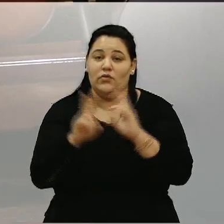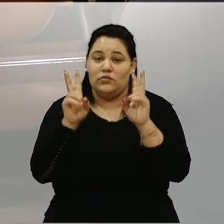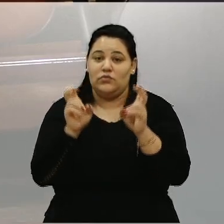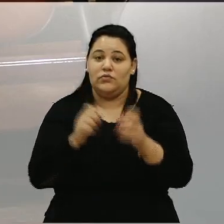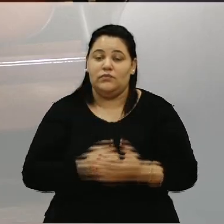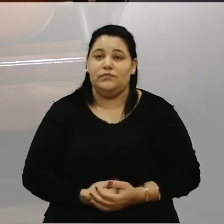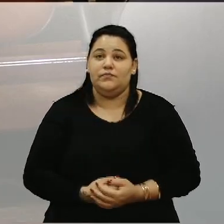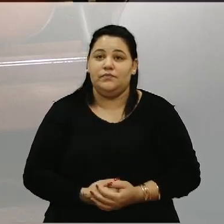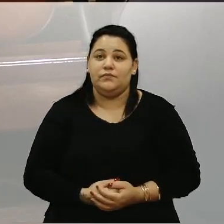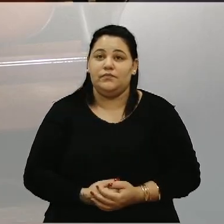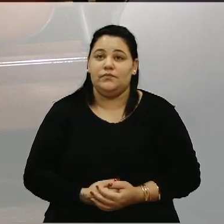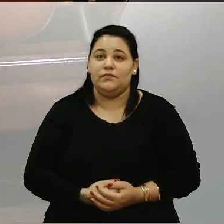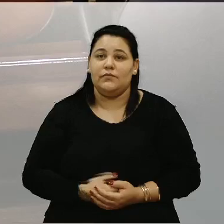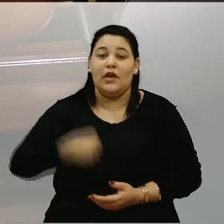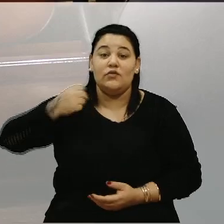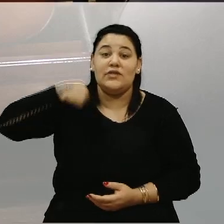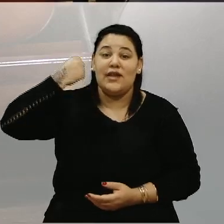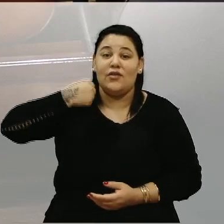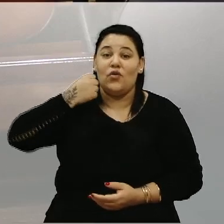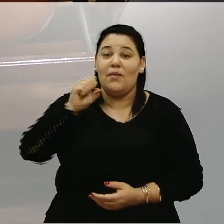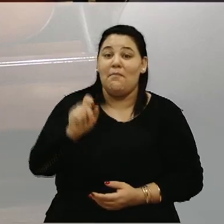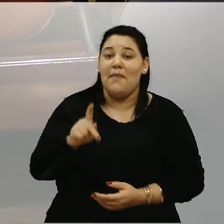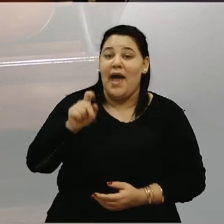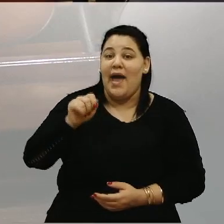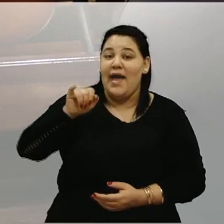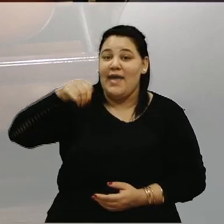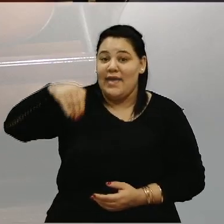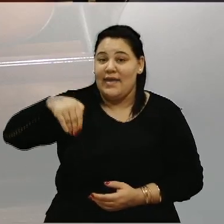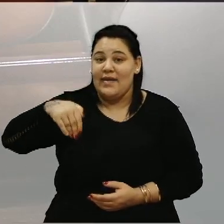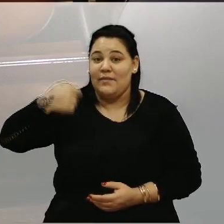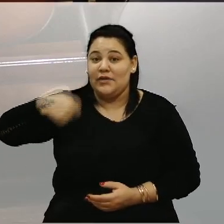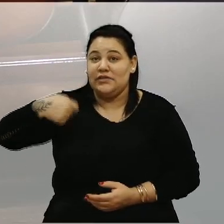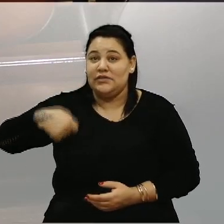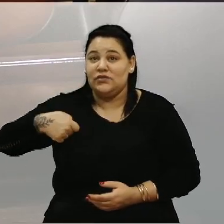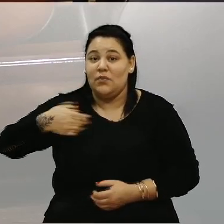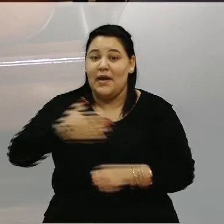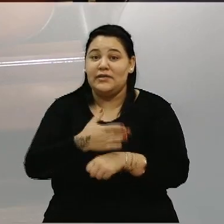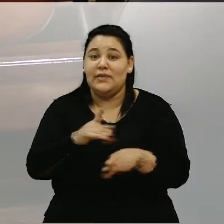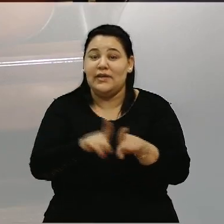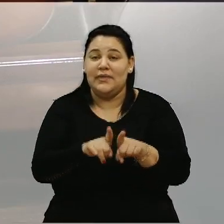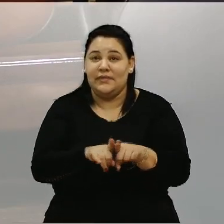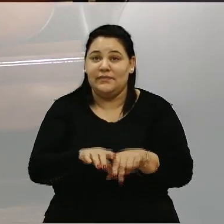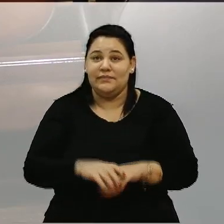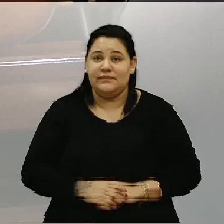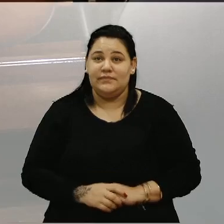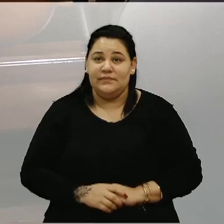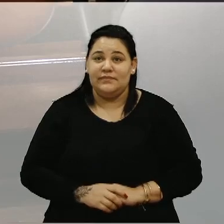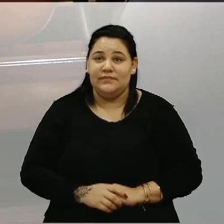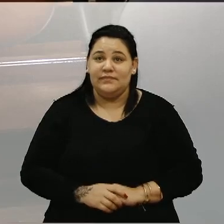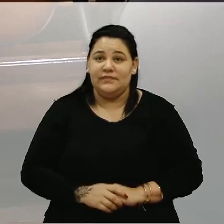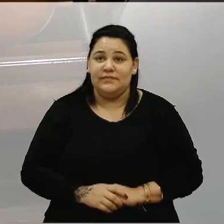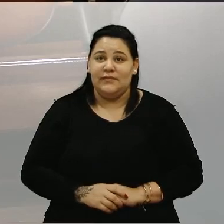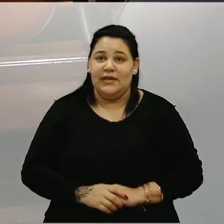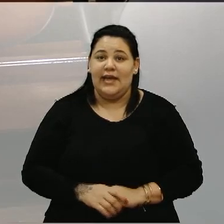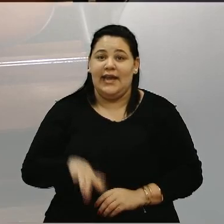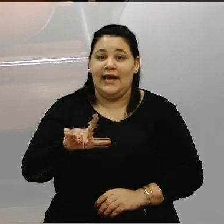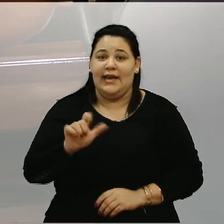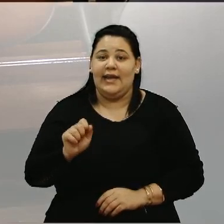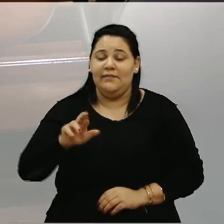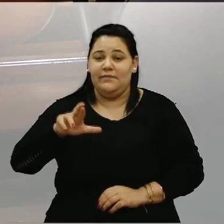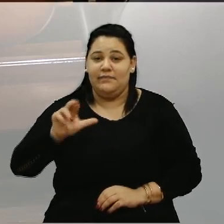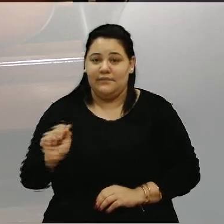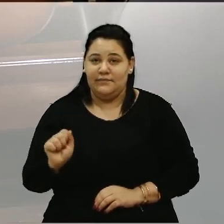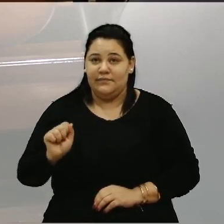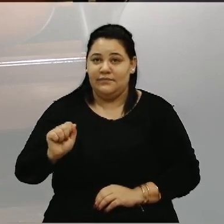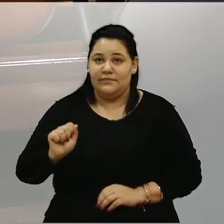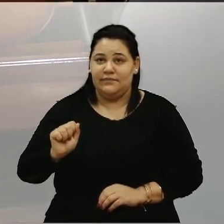Aí, o senador Paim teve que intervir, a superintendente do Pompeia está indo, porque conseguiu ontem essa agenda em Brasília,